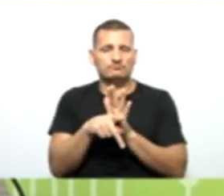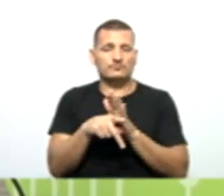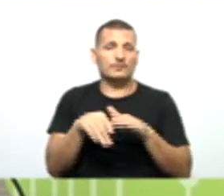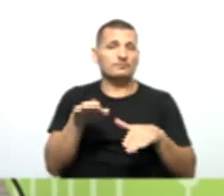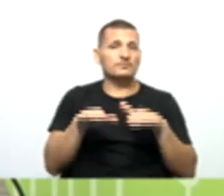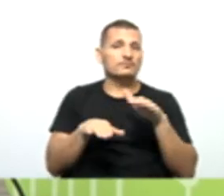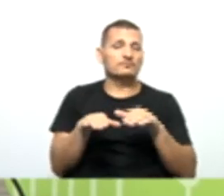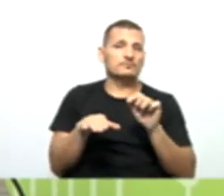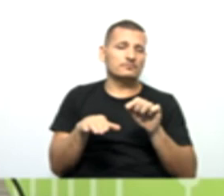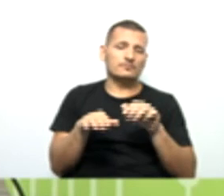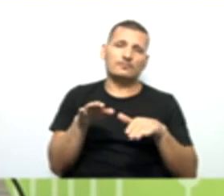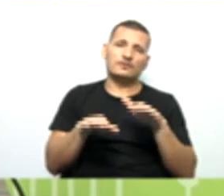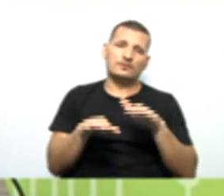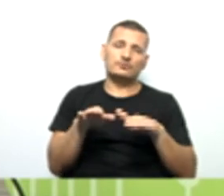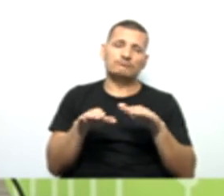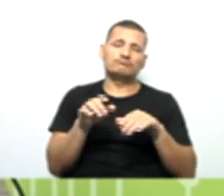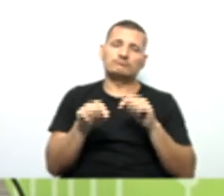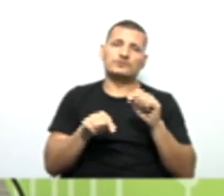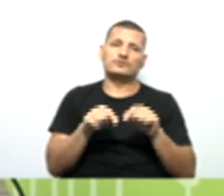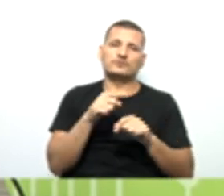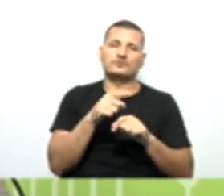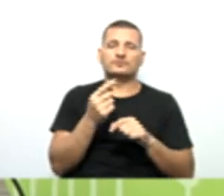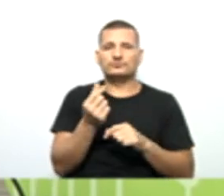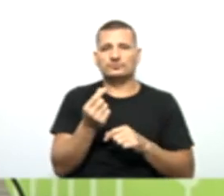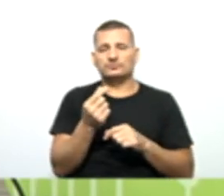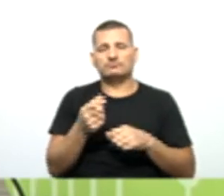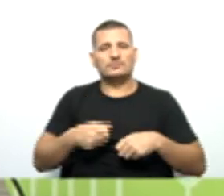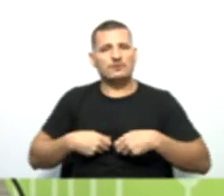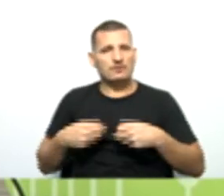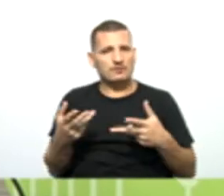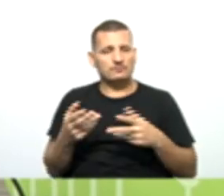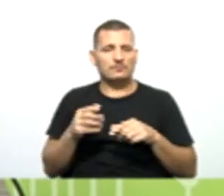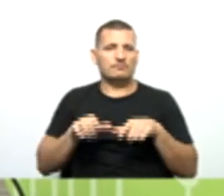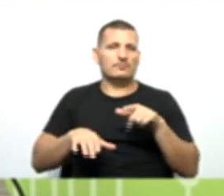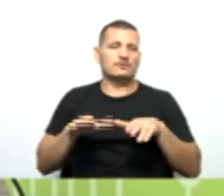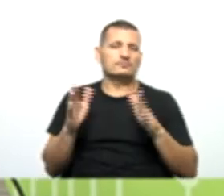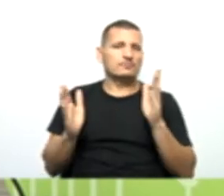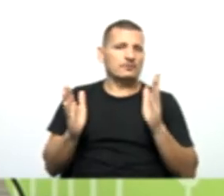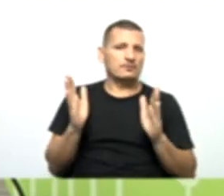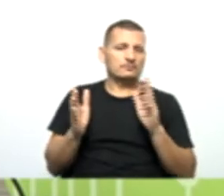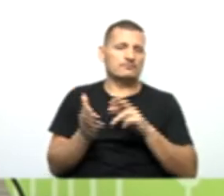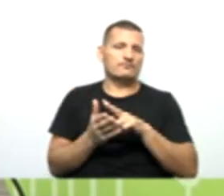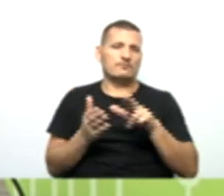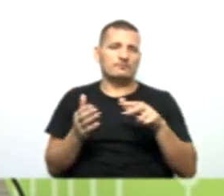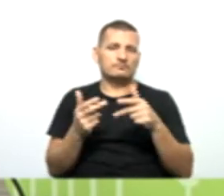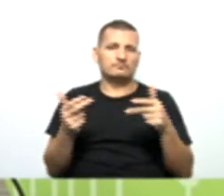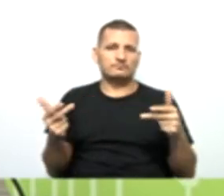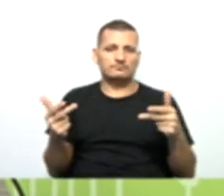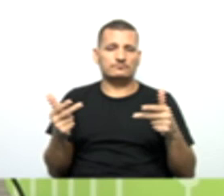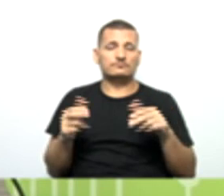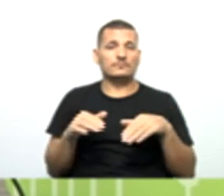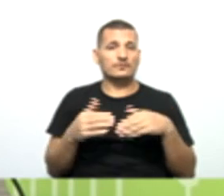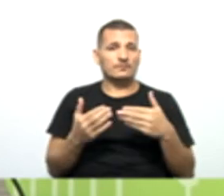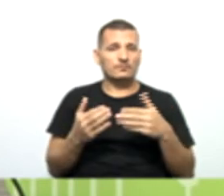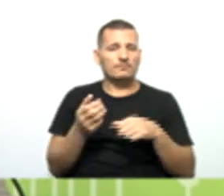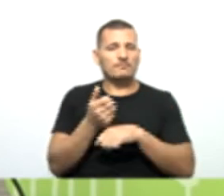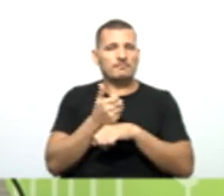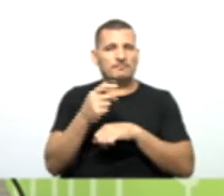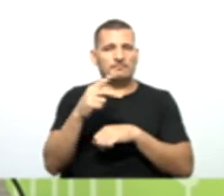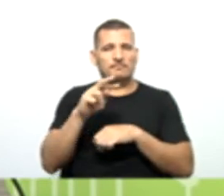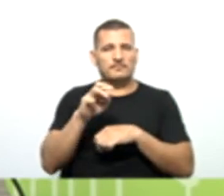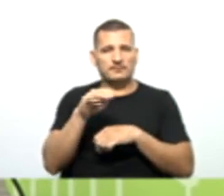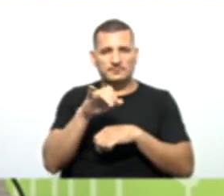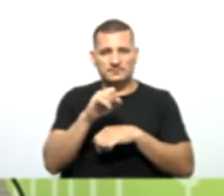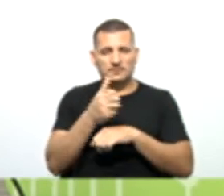do quê? Vai depender do custo que ele tem, do prazo que ele tem, vai depender de outras variáveis. Então as premissas,